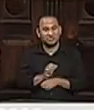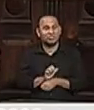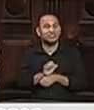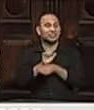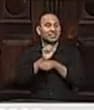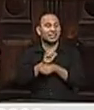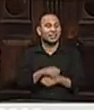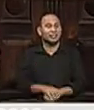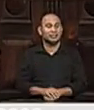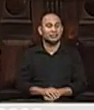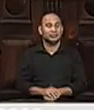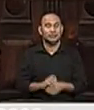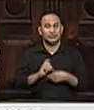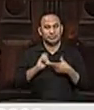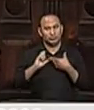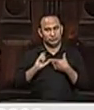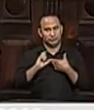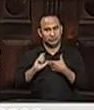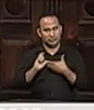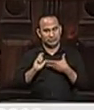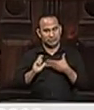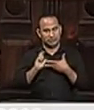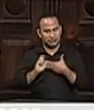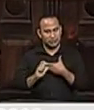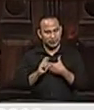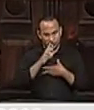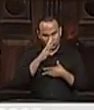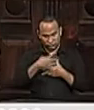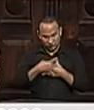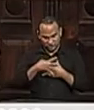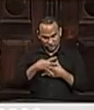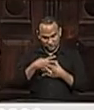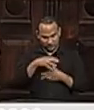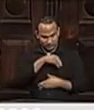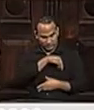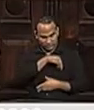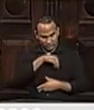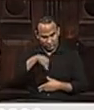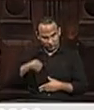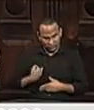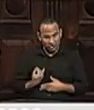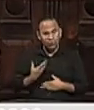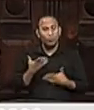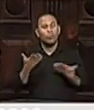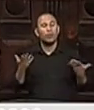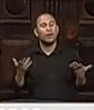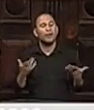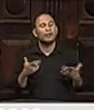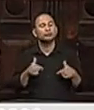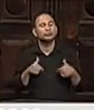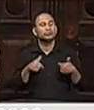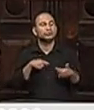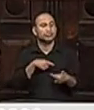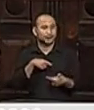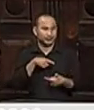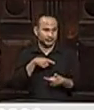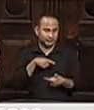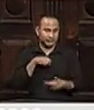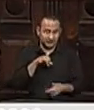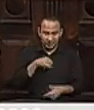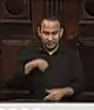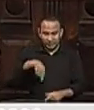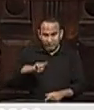claro sobre as acusações do ministro da Justiça e que providências ele está tomando, ou se ele